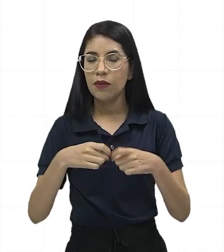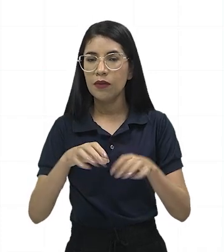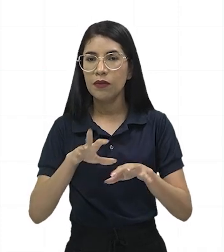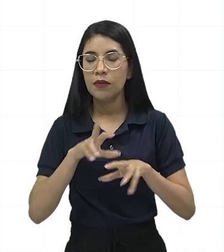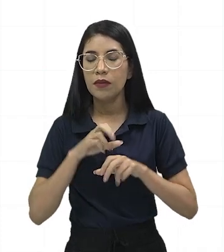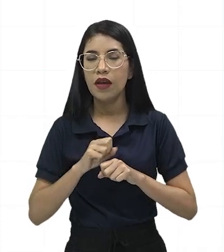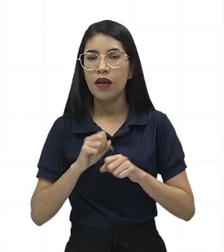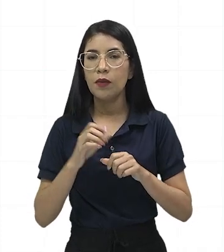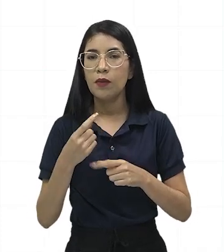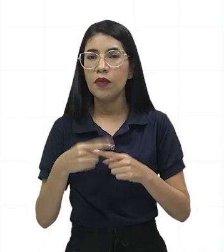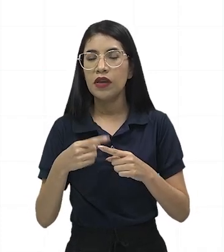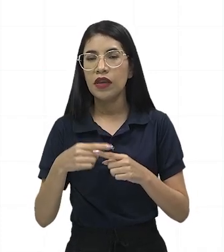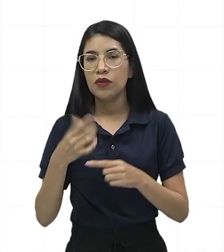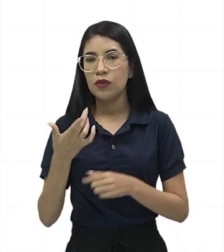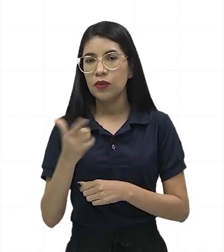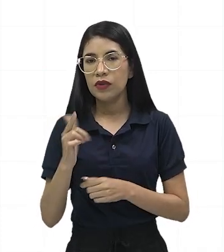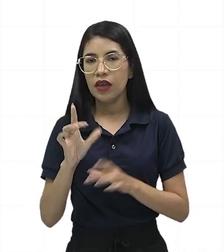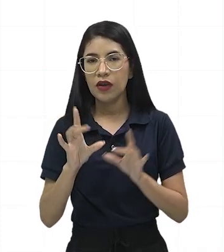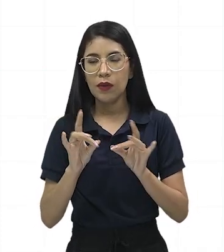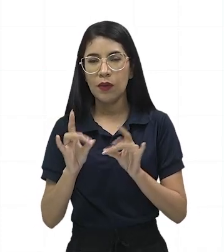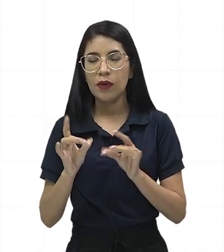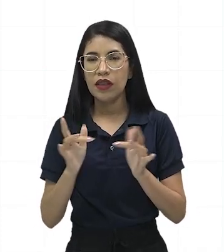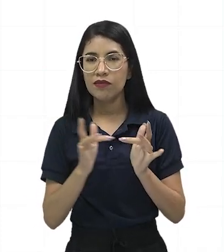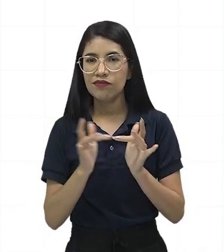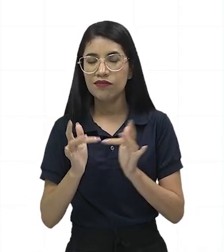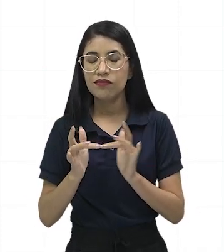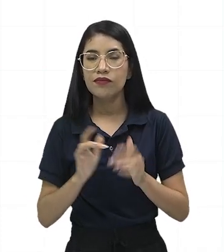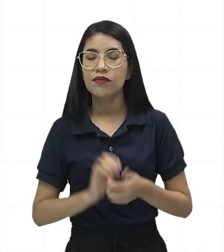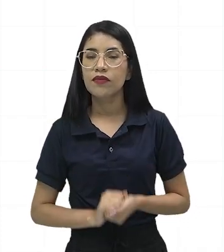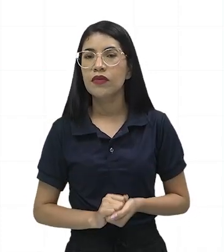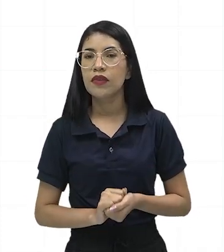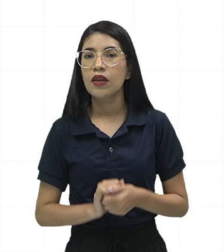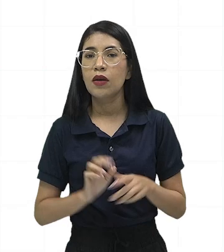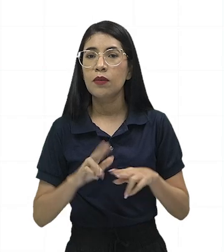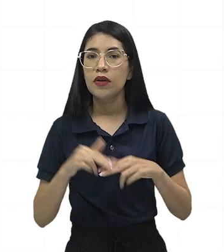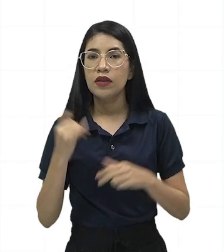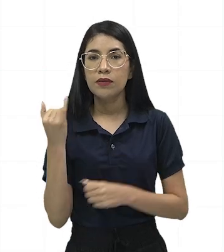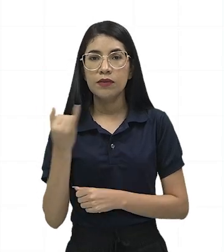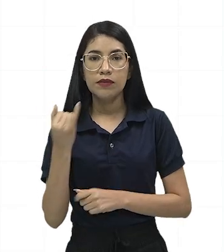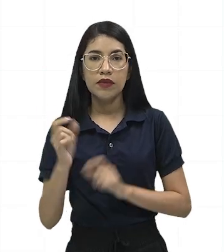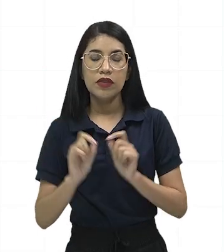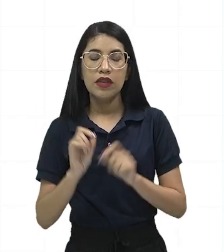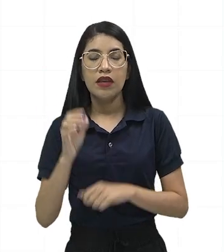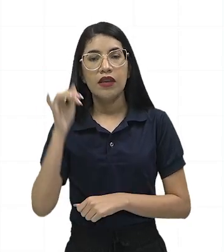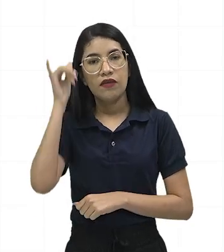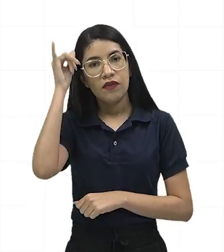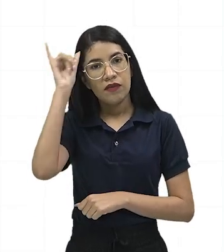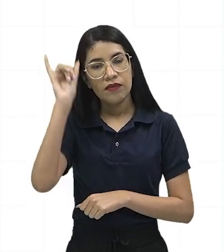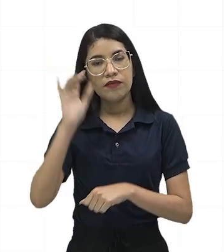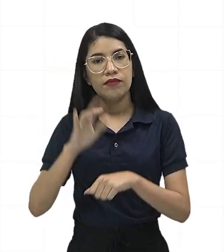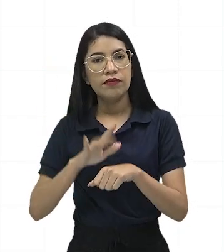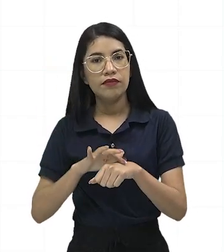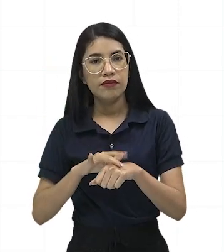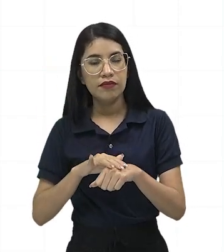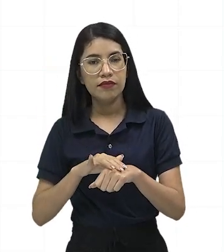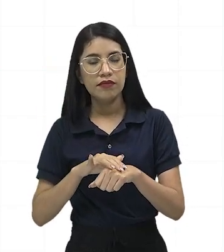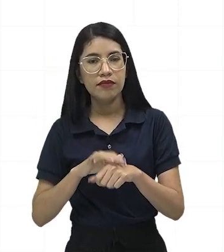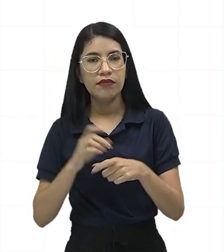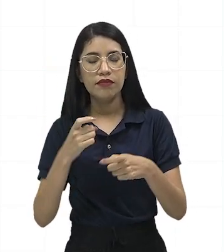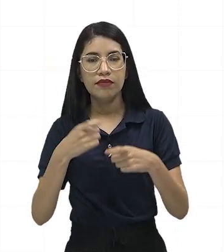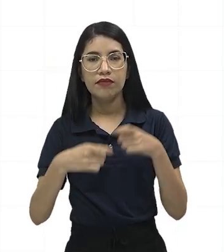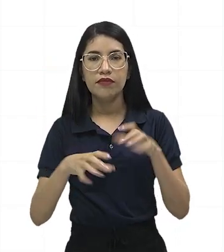corporais, né, entre os parceiros sexuais. E isso vai ser importante, gente, para evitar a infecção sexualmente